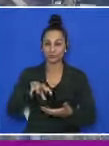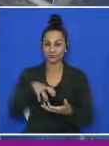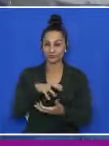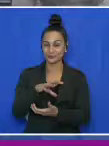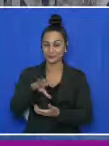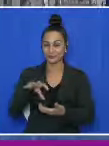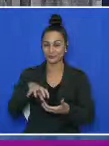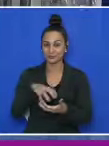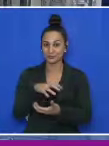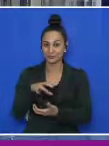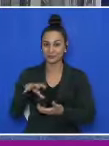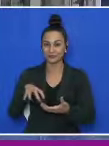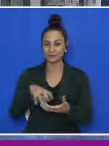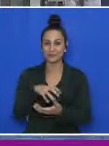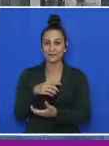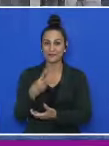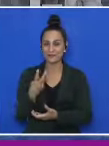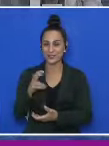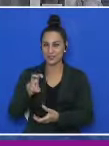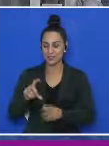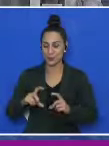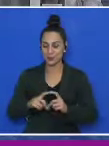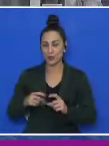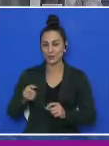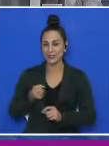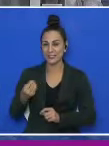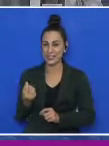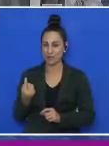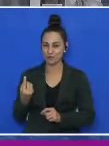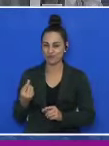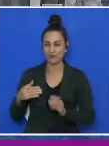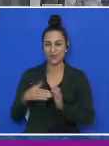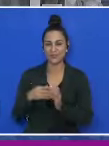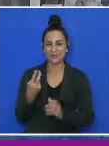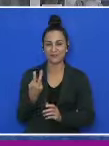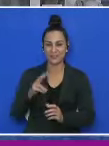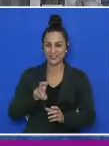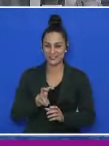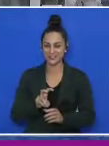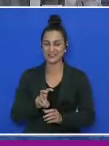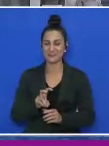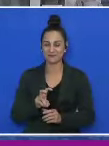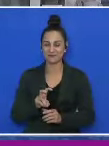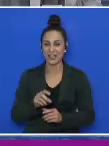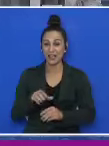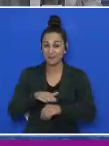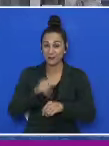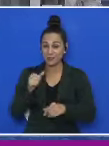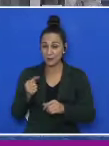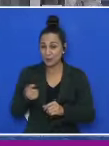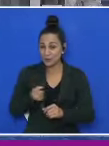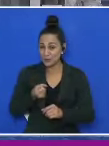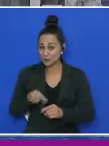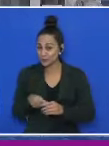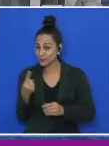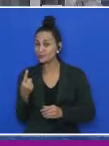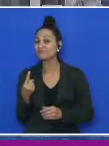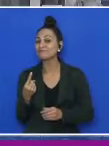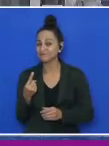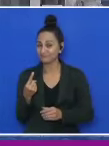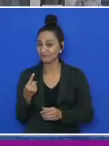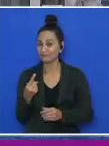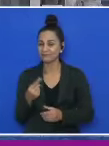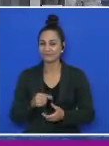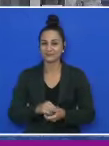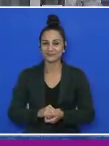Globo carregado. Embaralhando 25 bolas numeradas de 0 a 25. Vamos chamar o primeiro número.